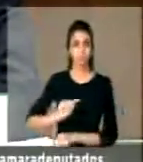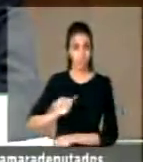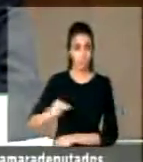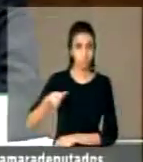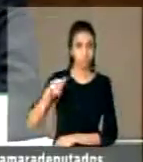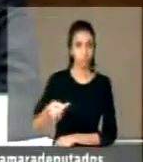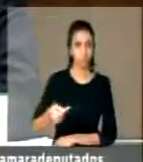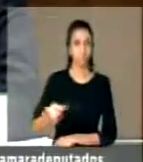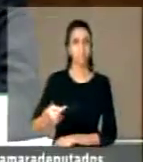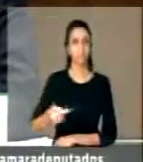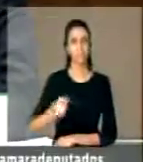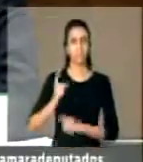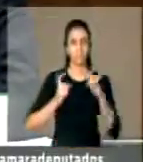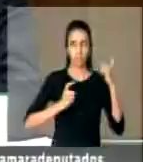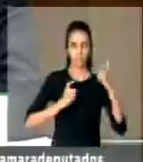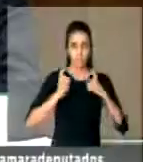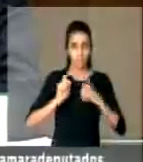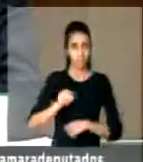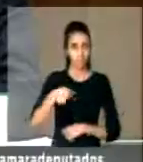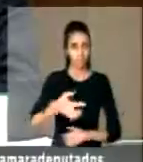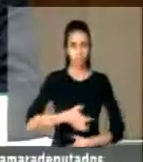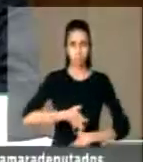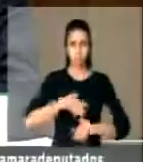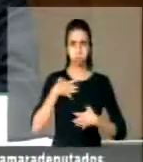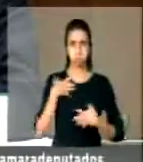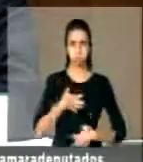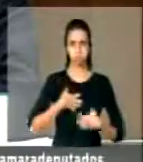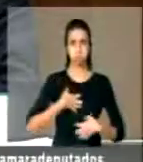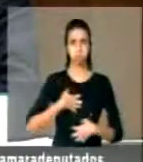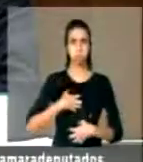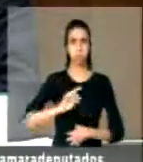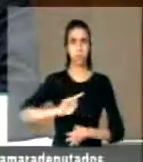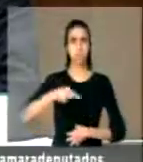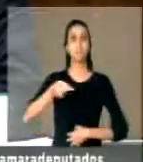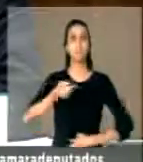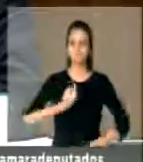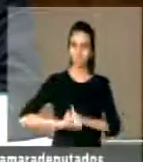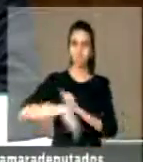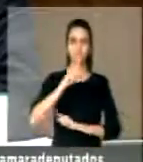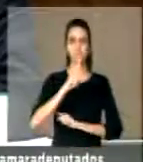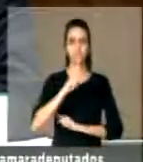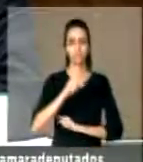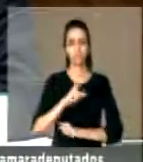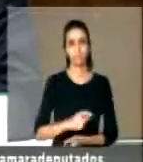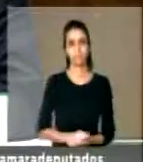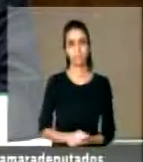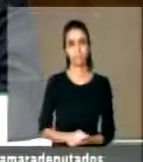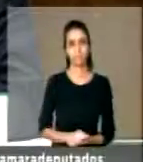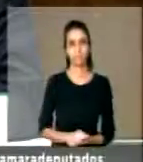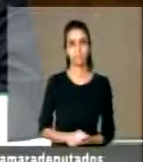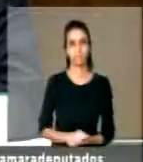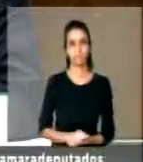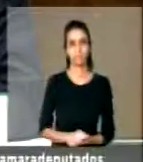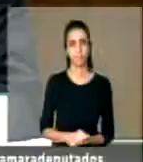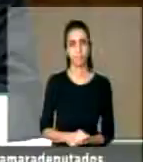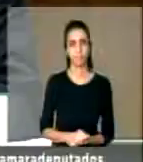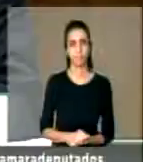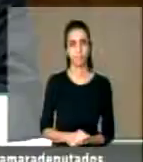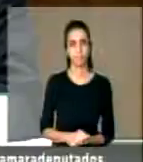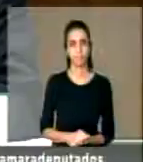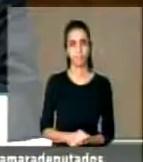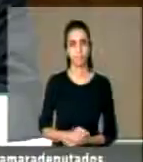fez indignação e esta se transformou em fermento da revolução. Não era apenas